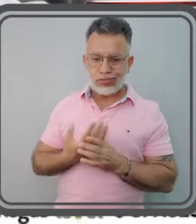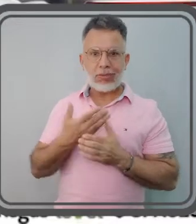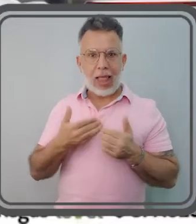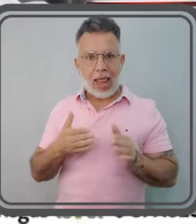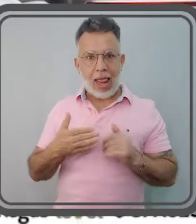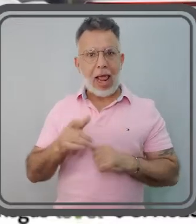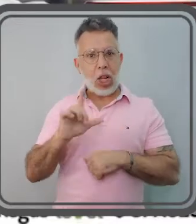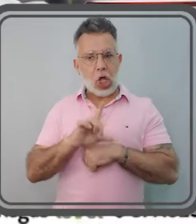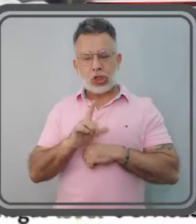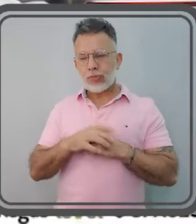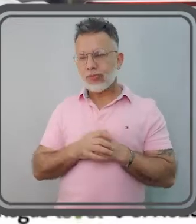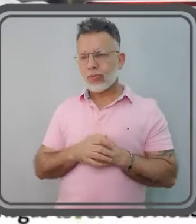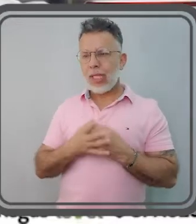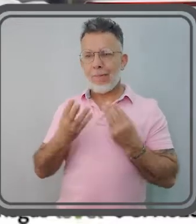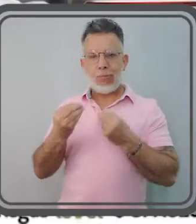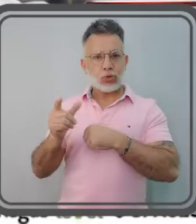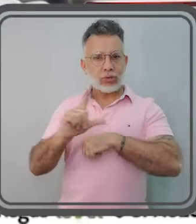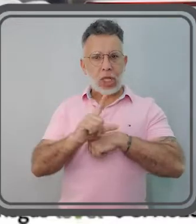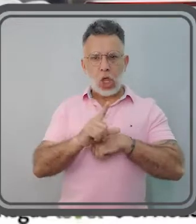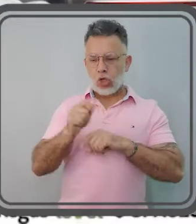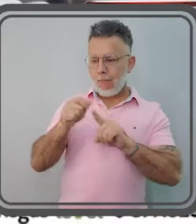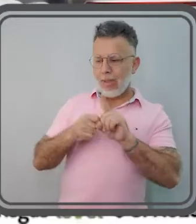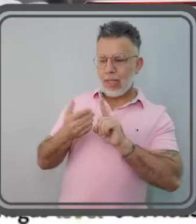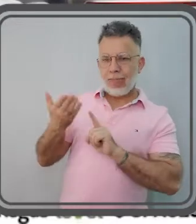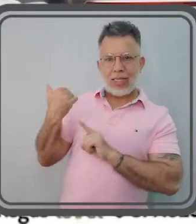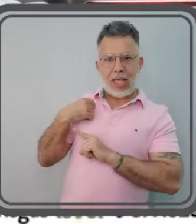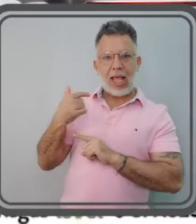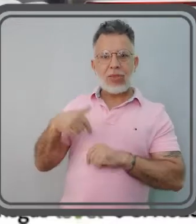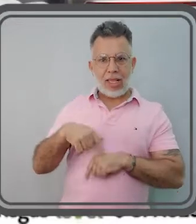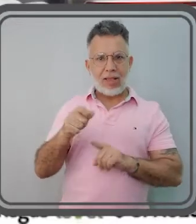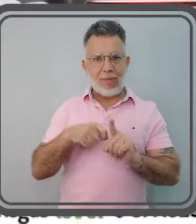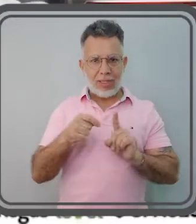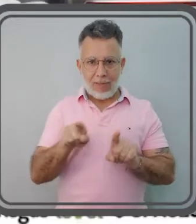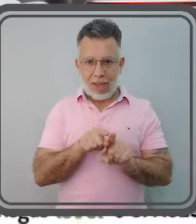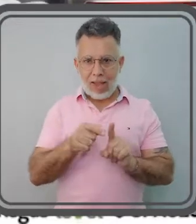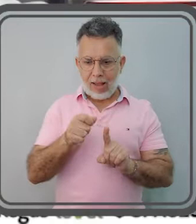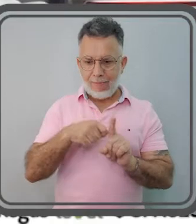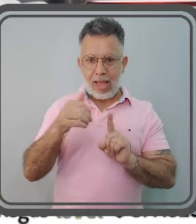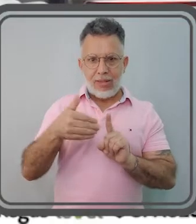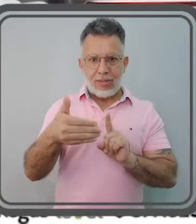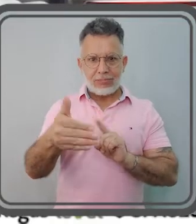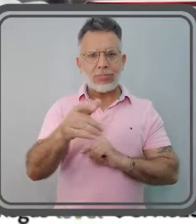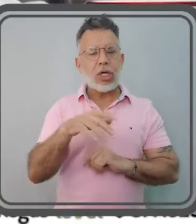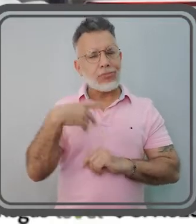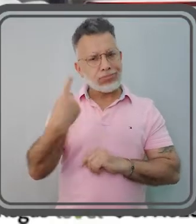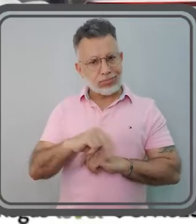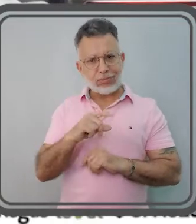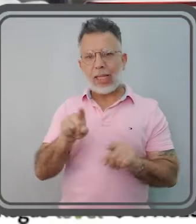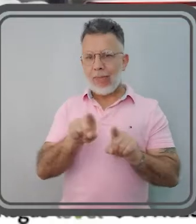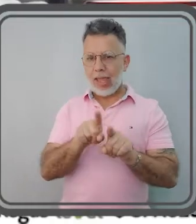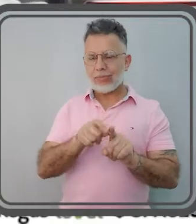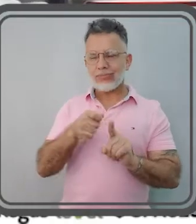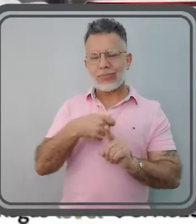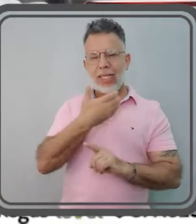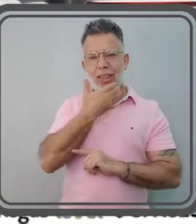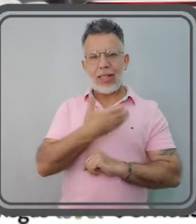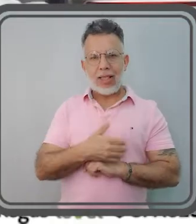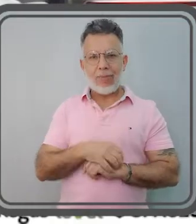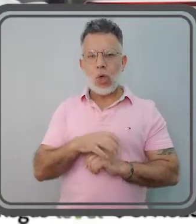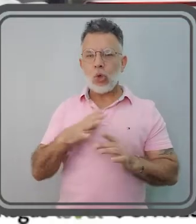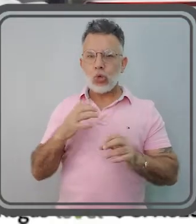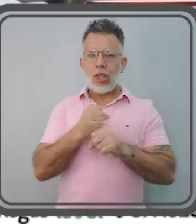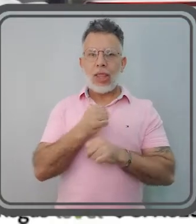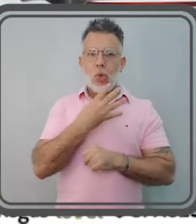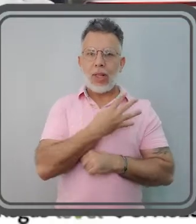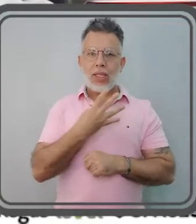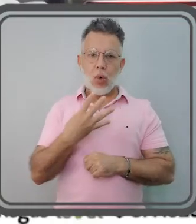e mês que vem o bicho vai pegar. E, então, são 44 lojas inauguradas até o final do ano praticamente, e ao todo, na verdade,